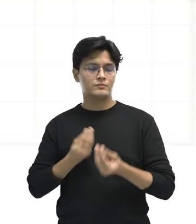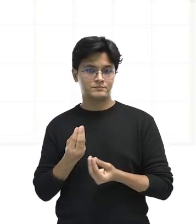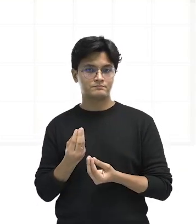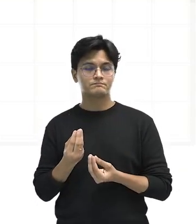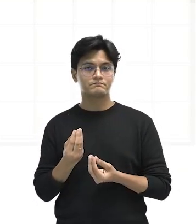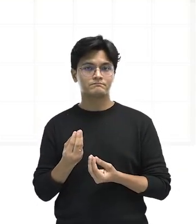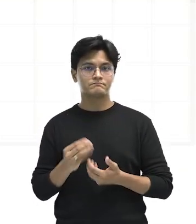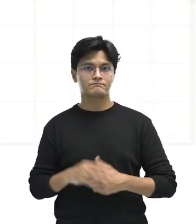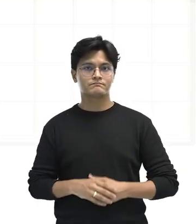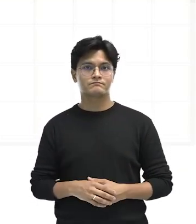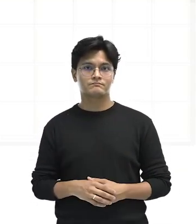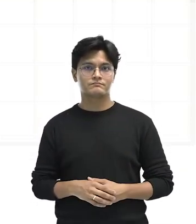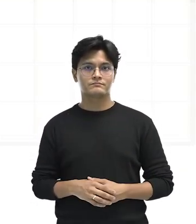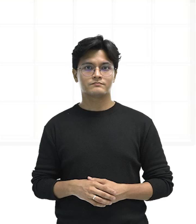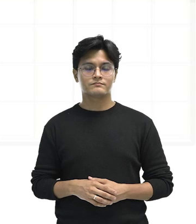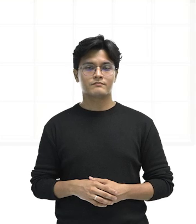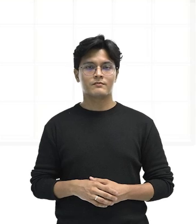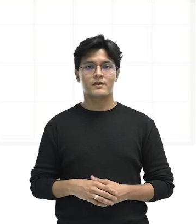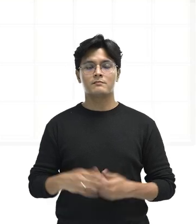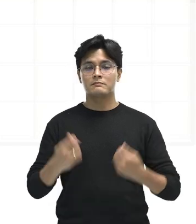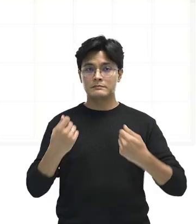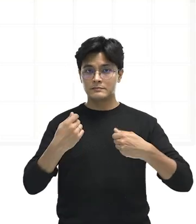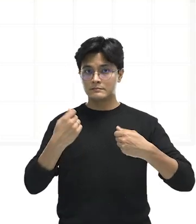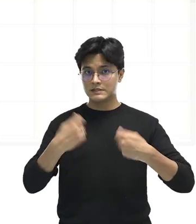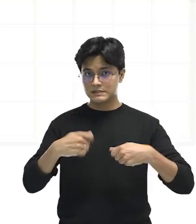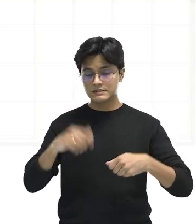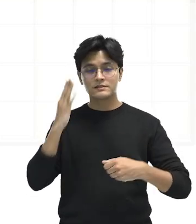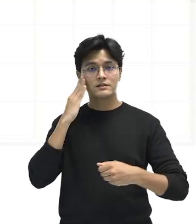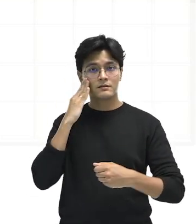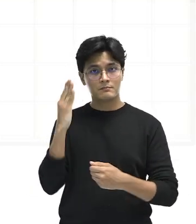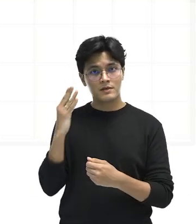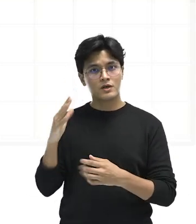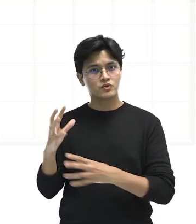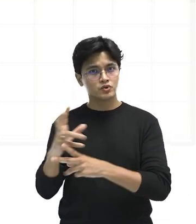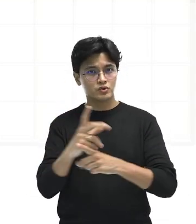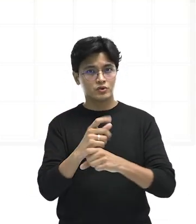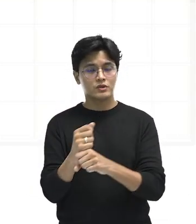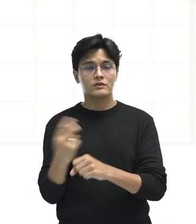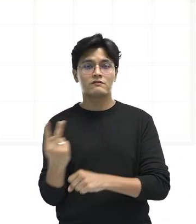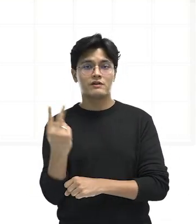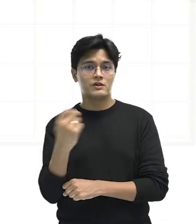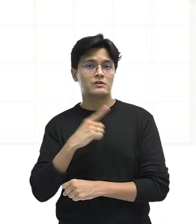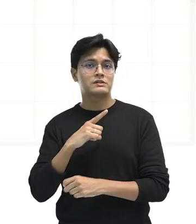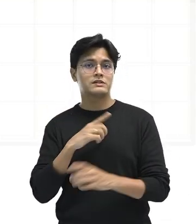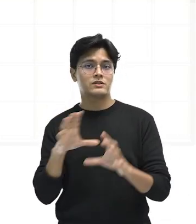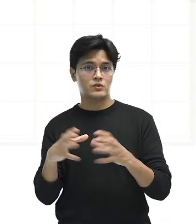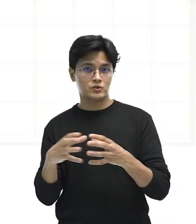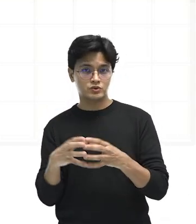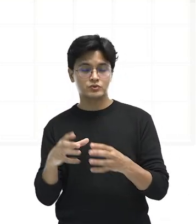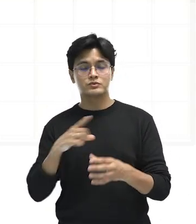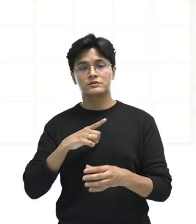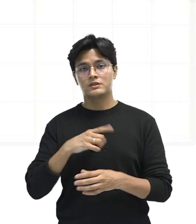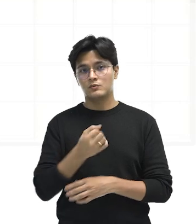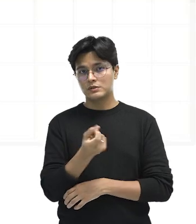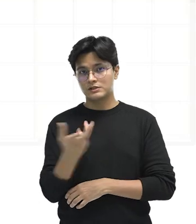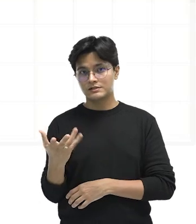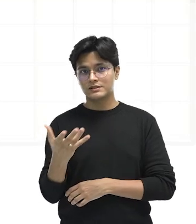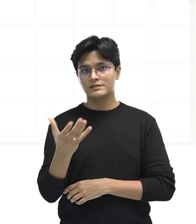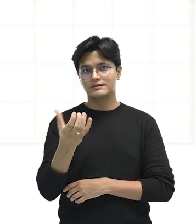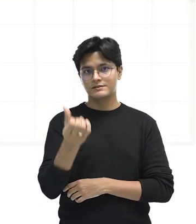feita pelo total de valores. 1, 2, 3, 4, 5, 6. Então vai